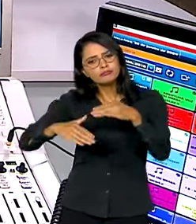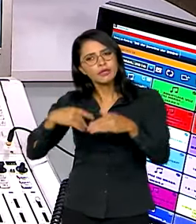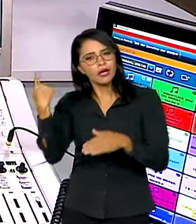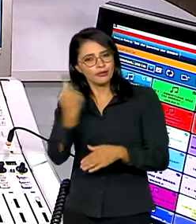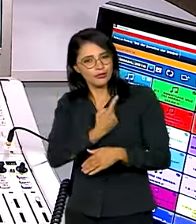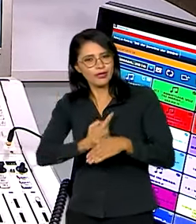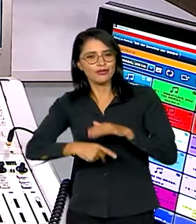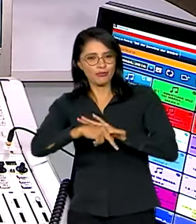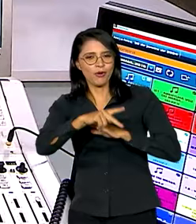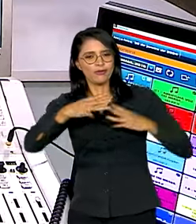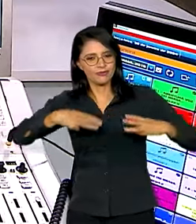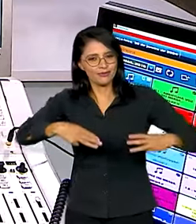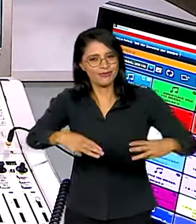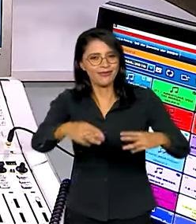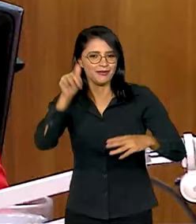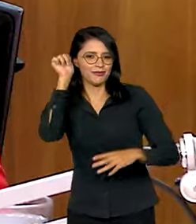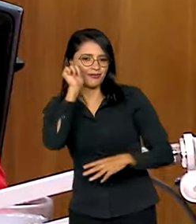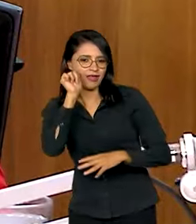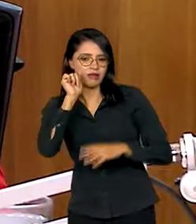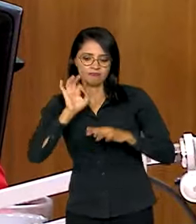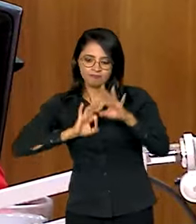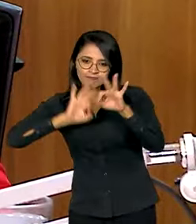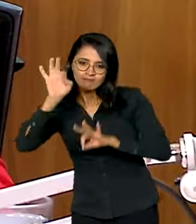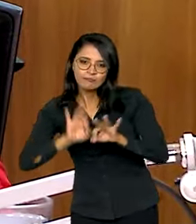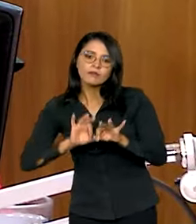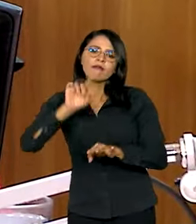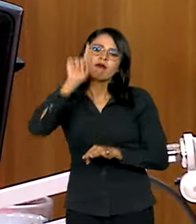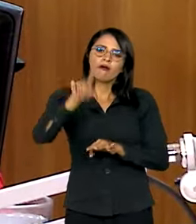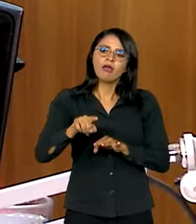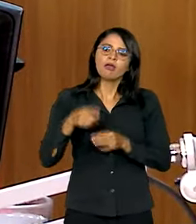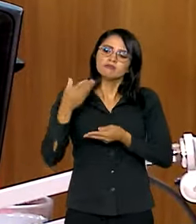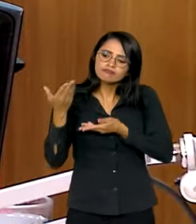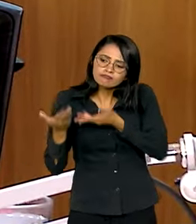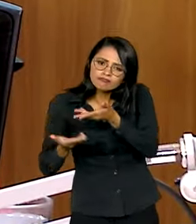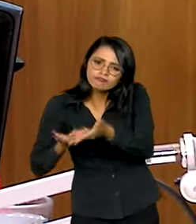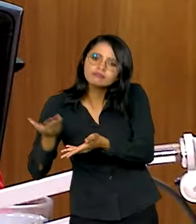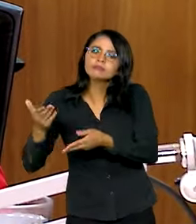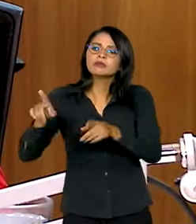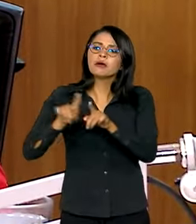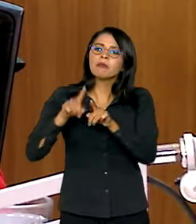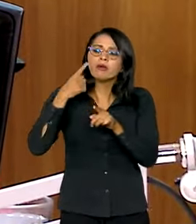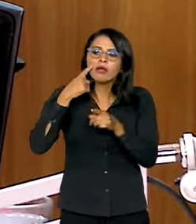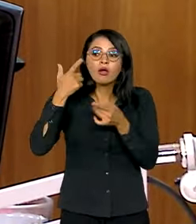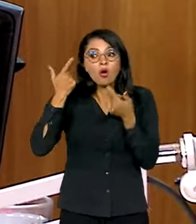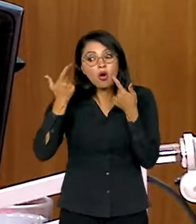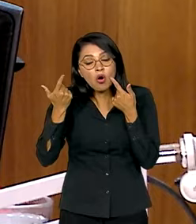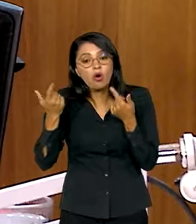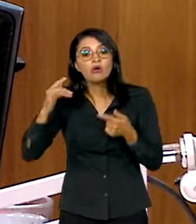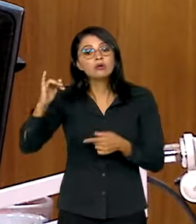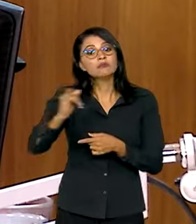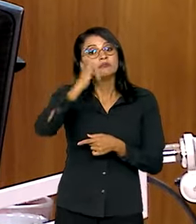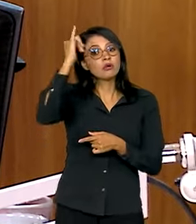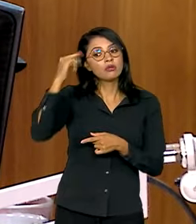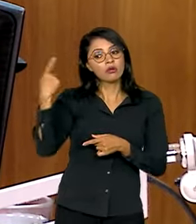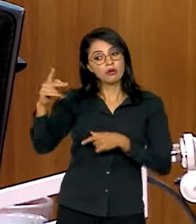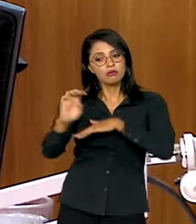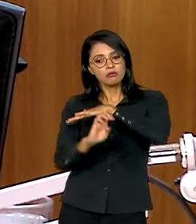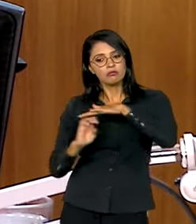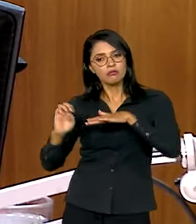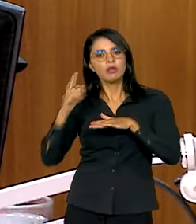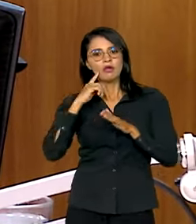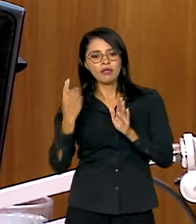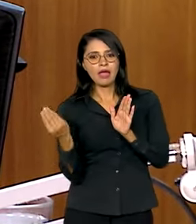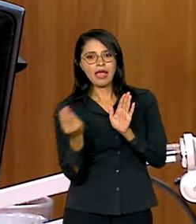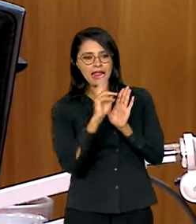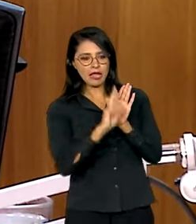do Ministério das Mulheres estamos fazendo, que é de convencimento também da importância de que essas empresas preencham